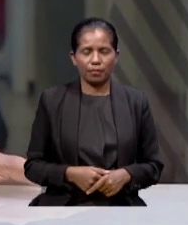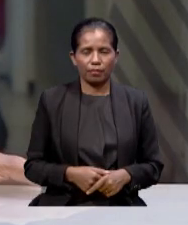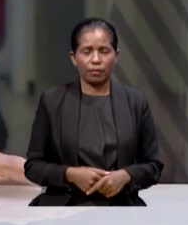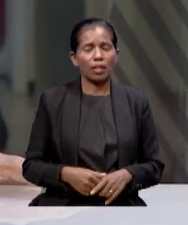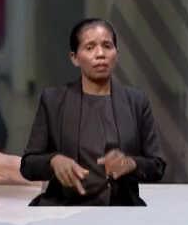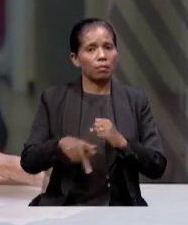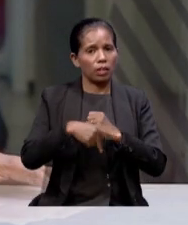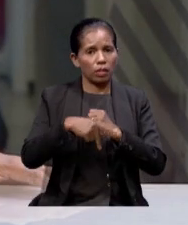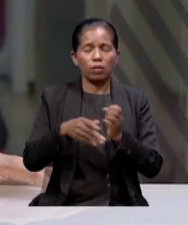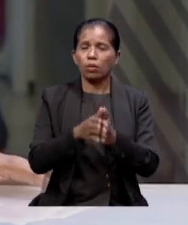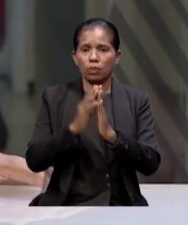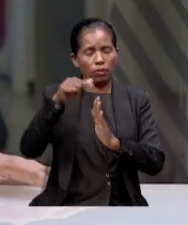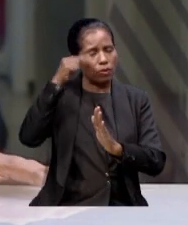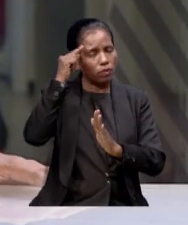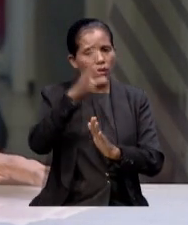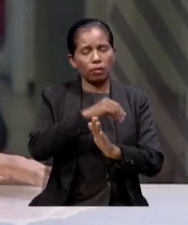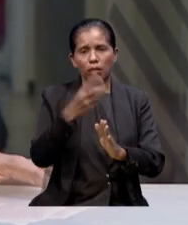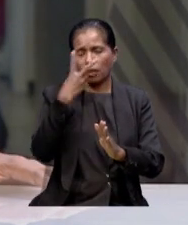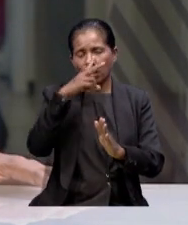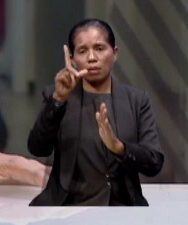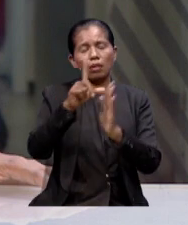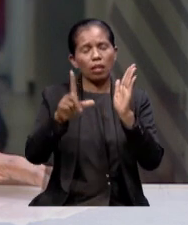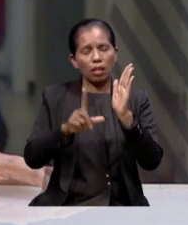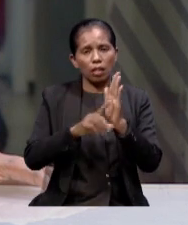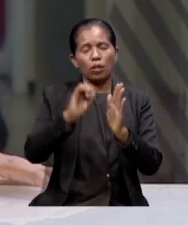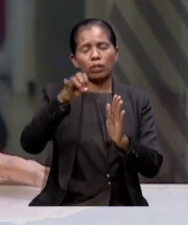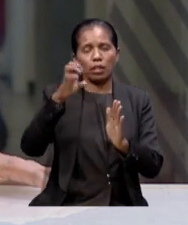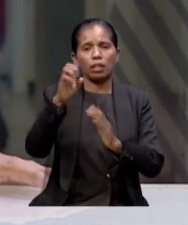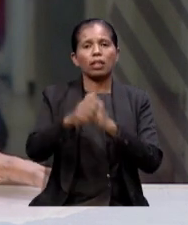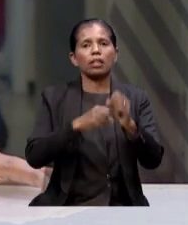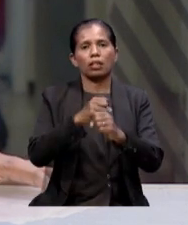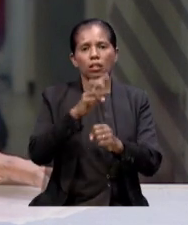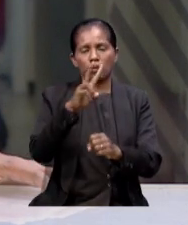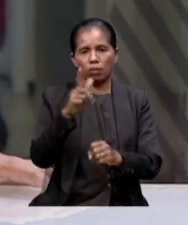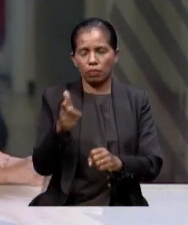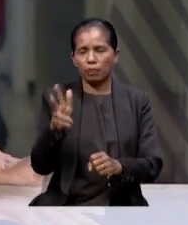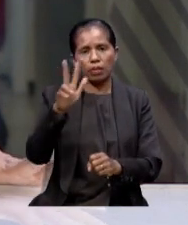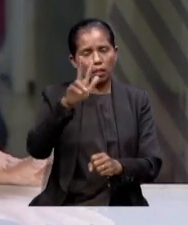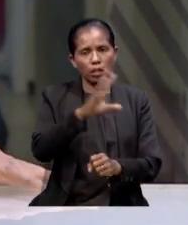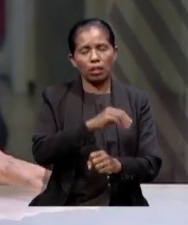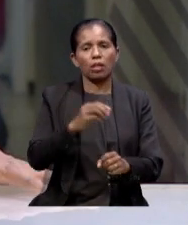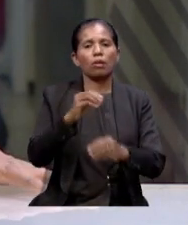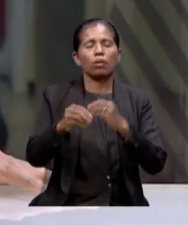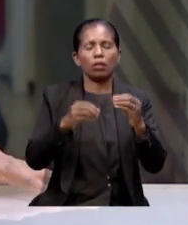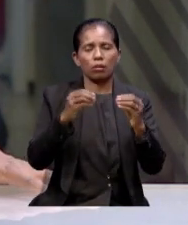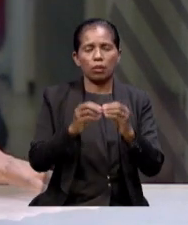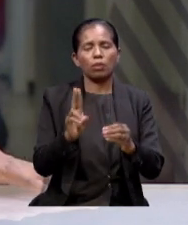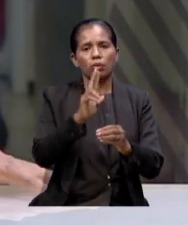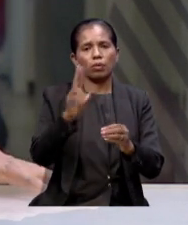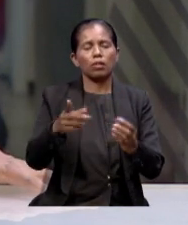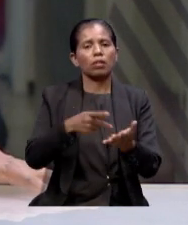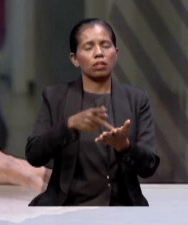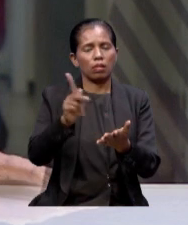Bancada oposição russo governo halo revisão ba lei orçamento geral estado tenere ruaru anulo recentolo quando ba aplicação taxa